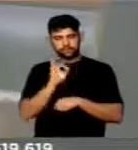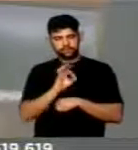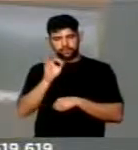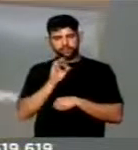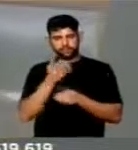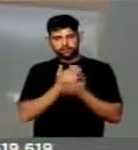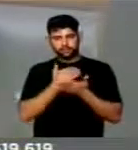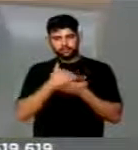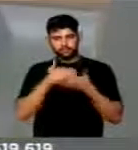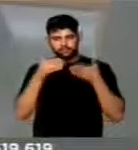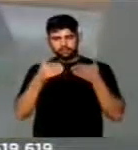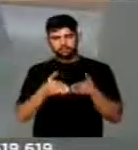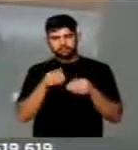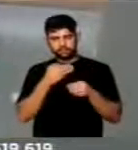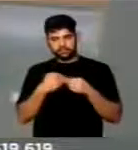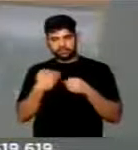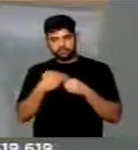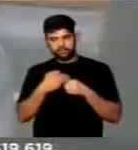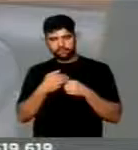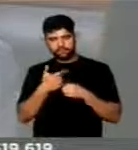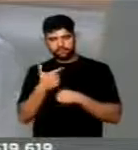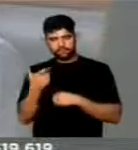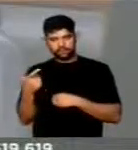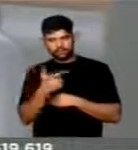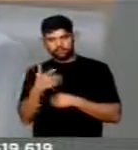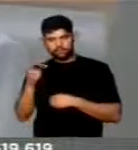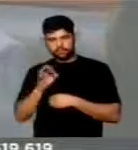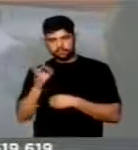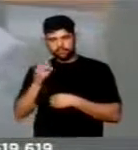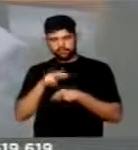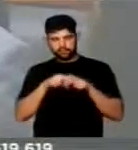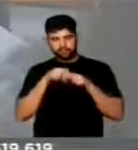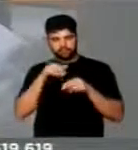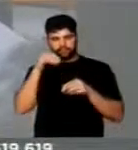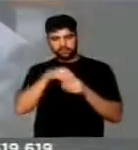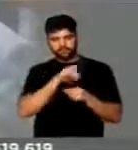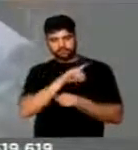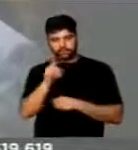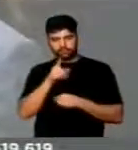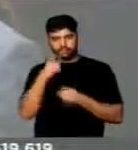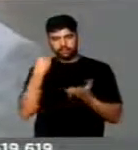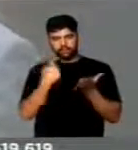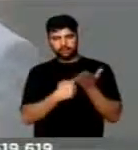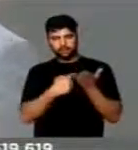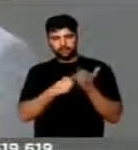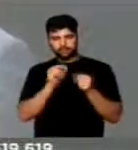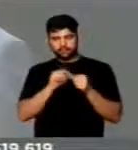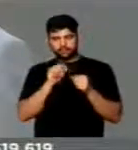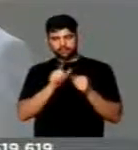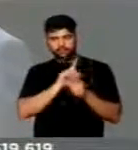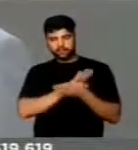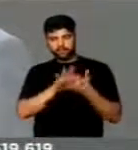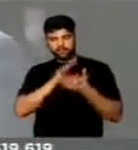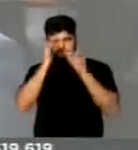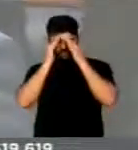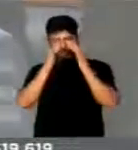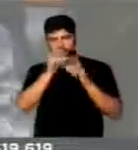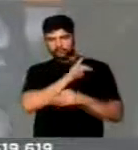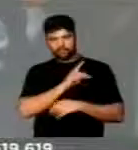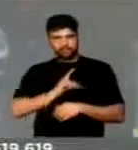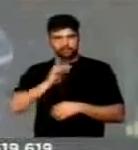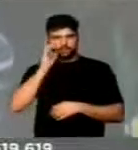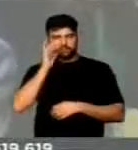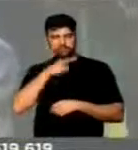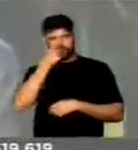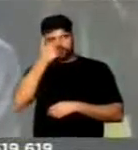e do Fundo de Participação dos Municípios em 22%. Por isso votamos não pelo acordo feito e não honrado pela presidente Dilma.